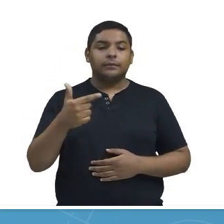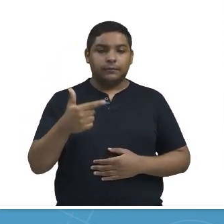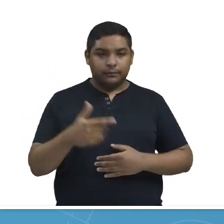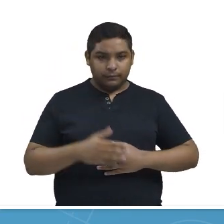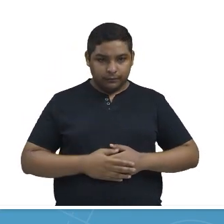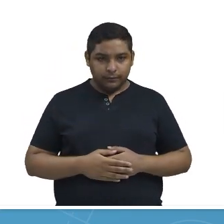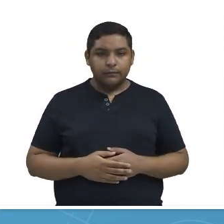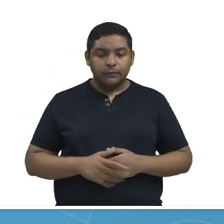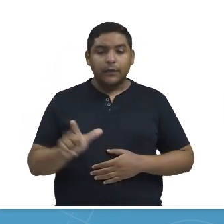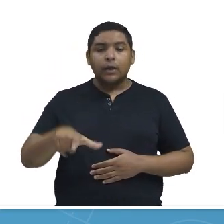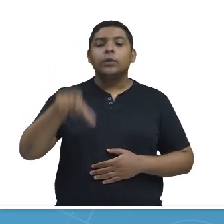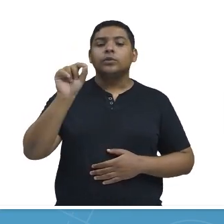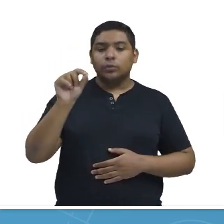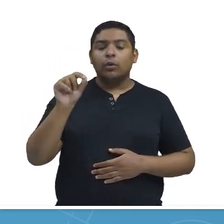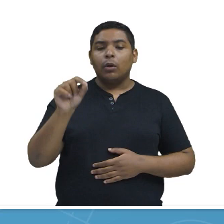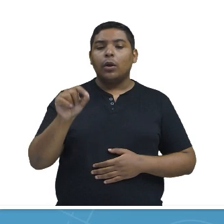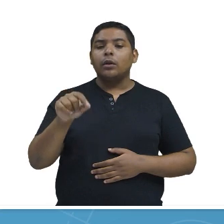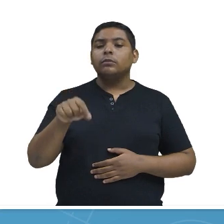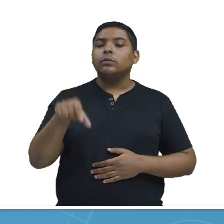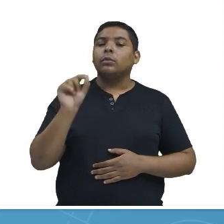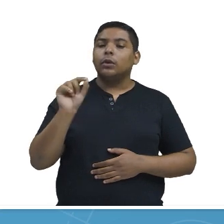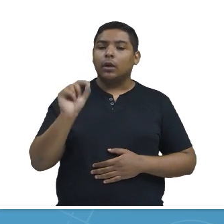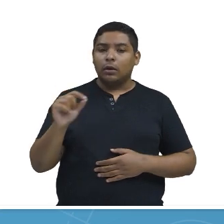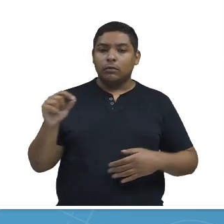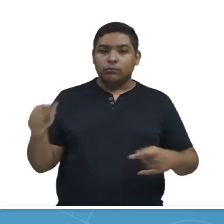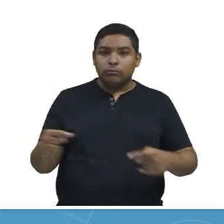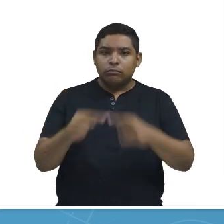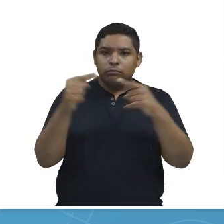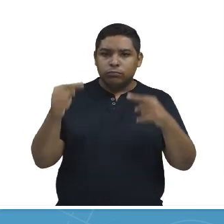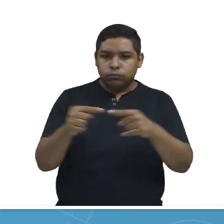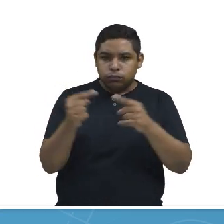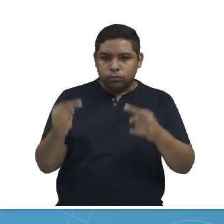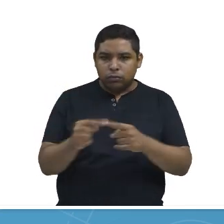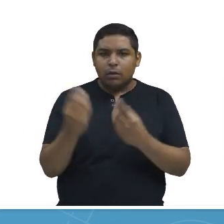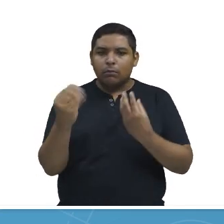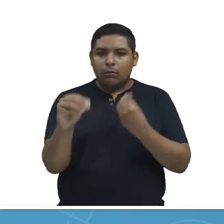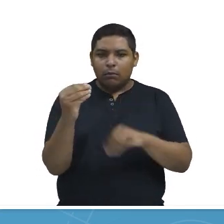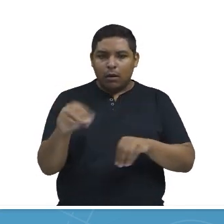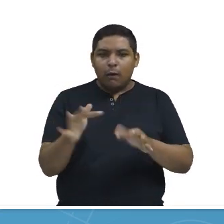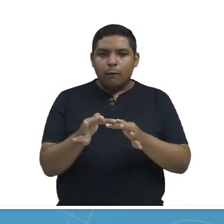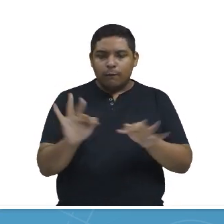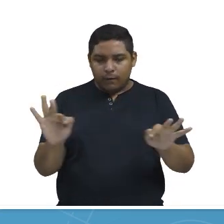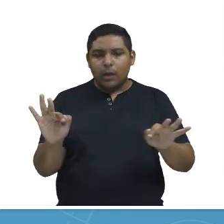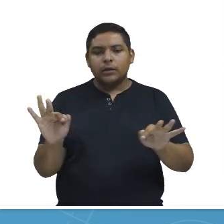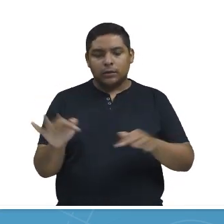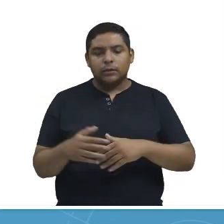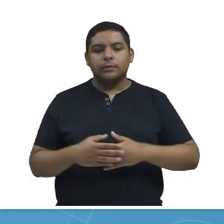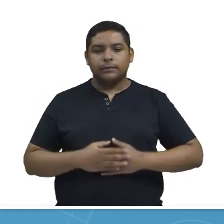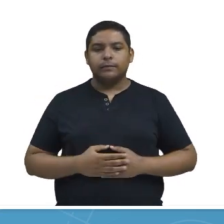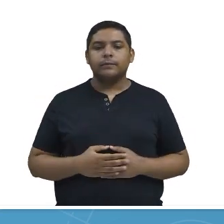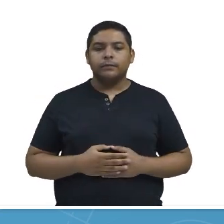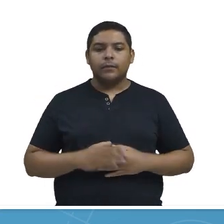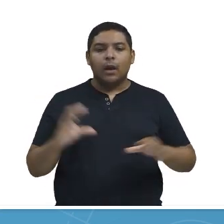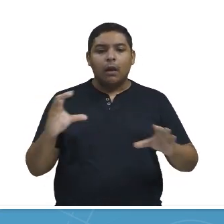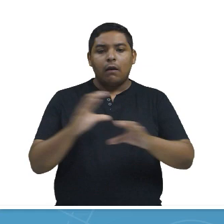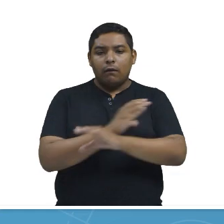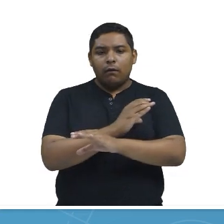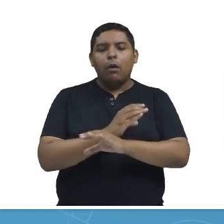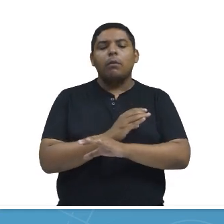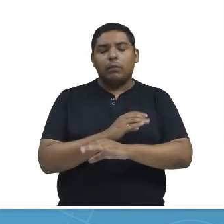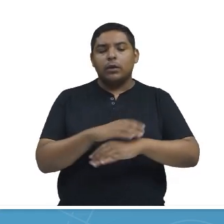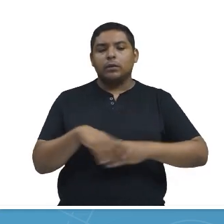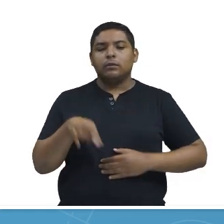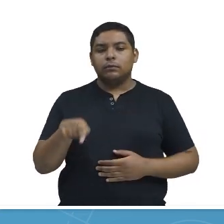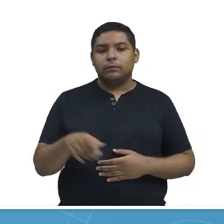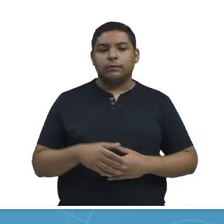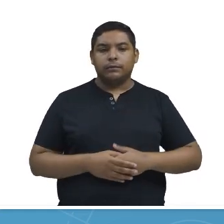2, destaque a alternativa que melhor completa as frases a seguir. Então, você tem as opções que completam corretamente